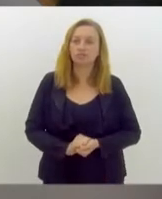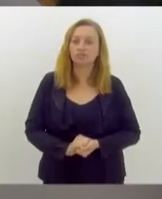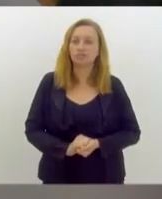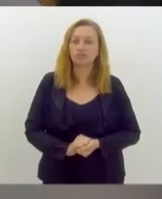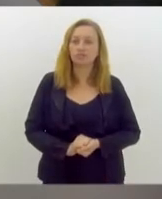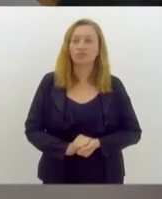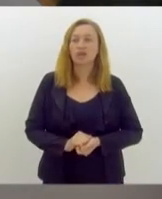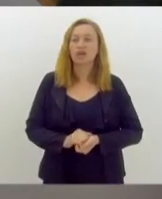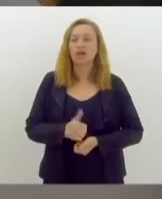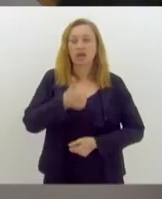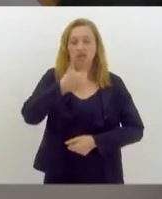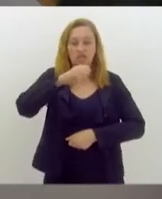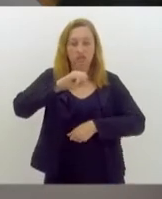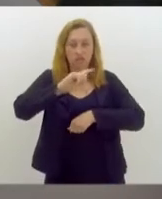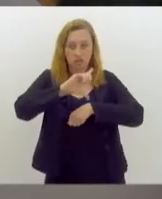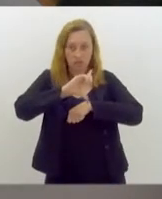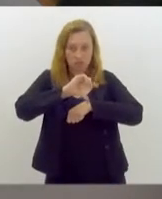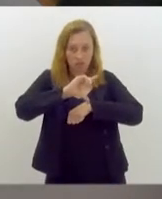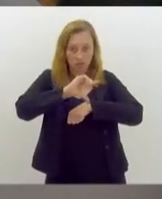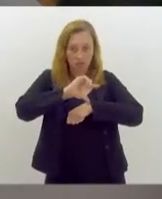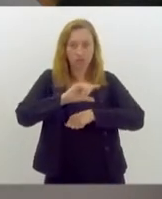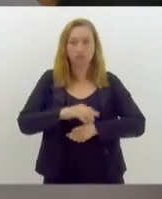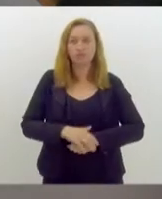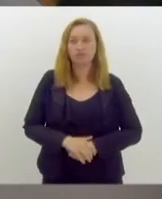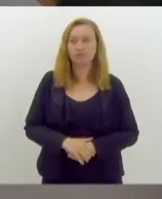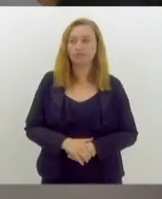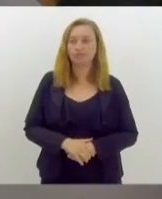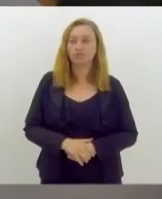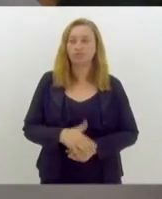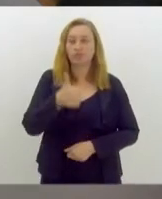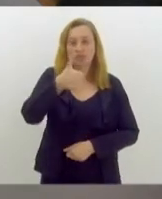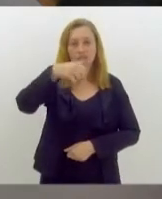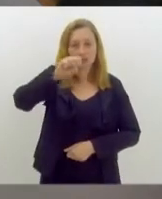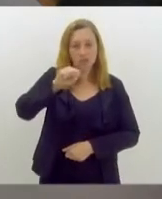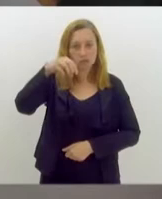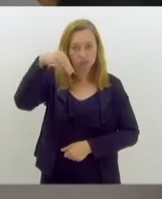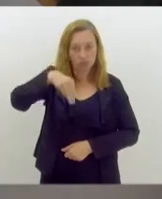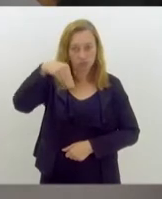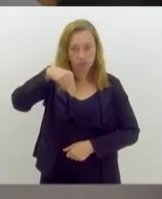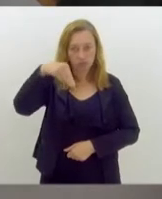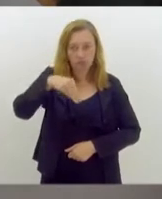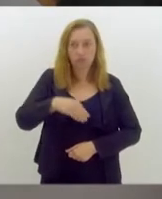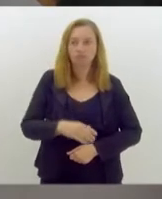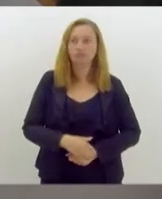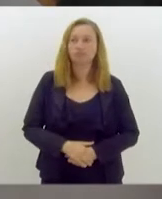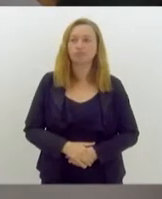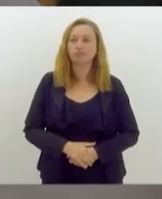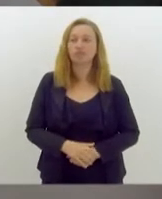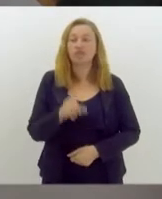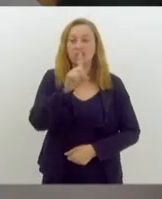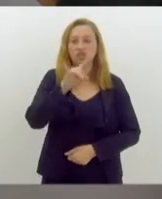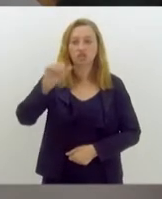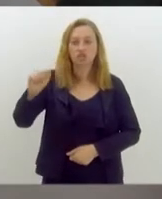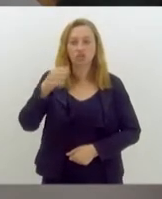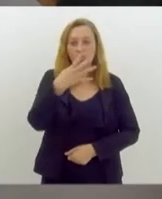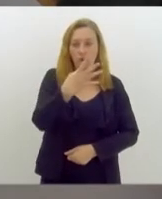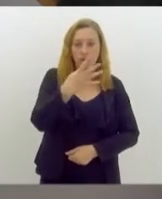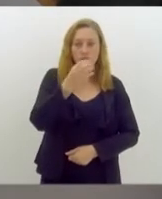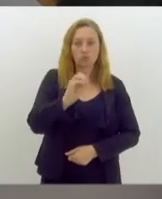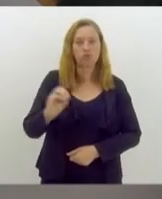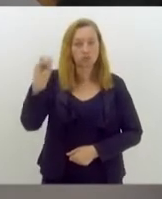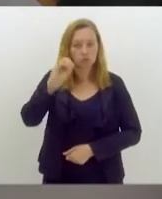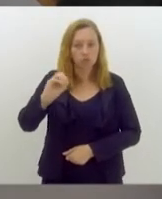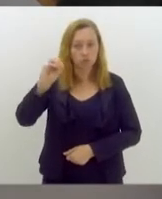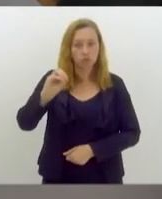às 10 horas e 18 minutos do dia 4 de outubro